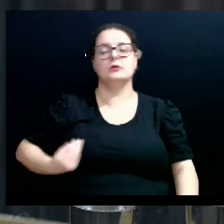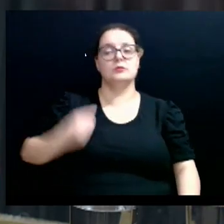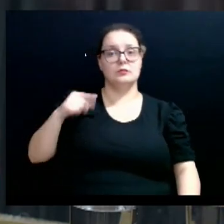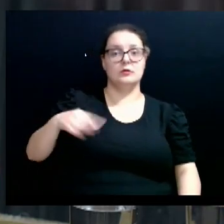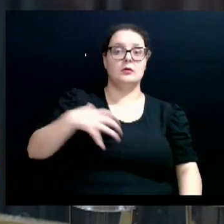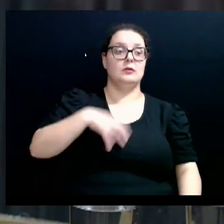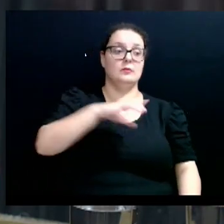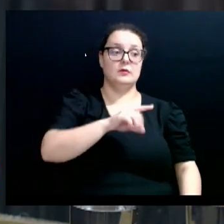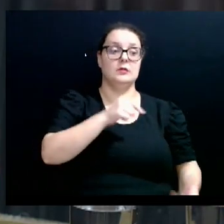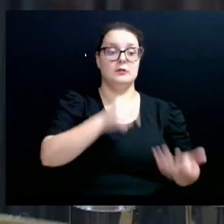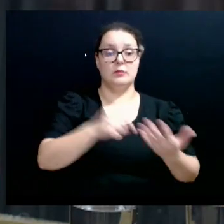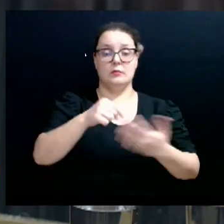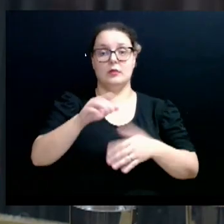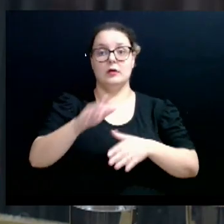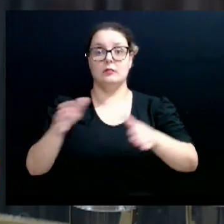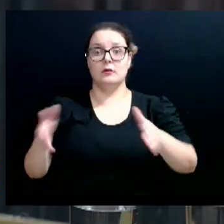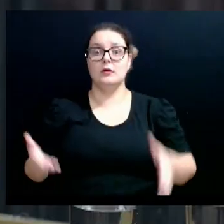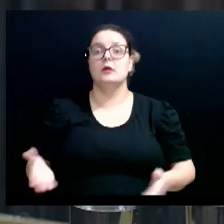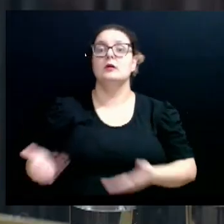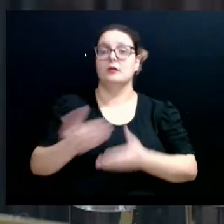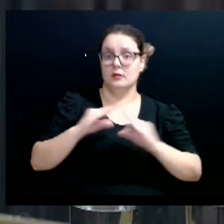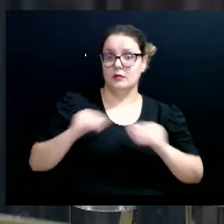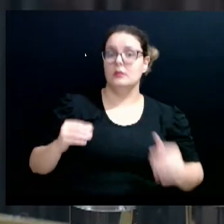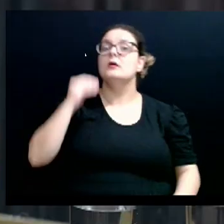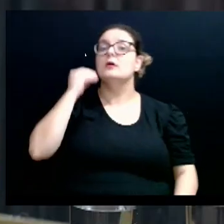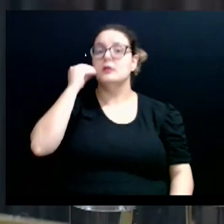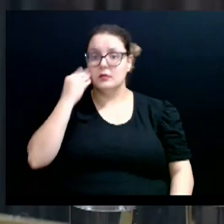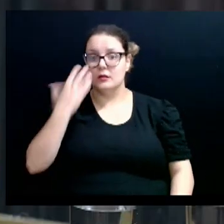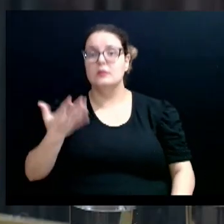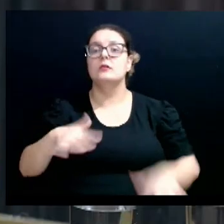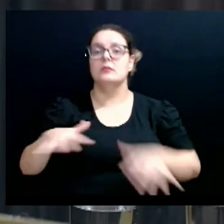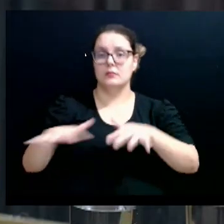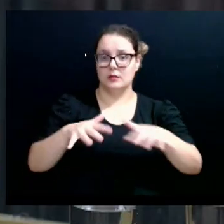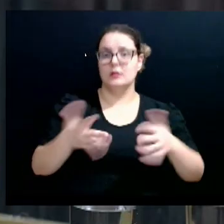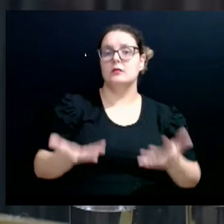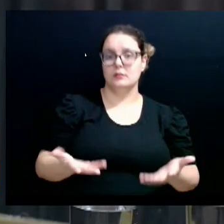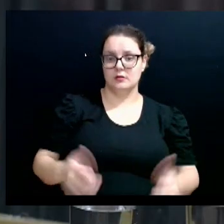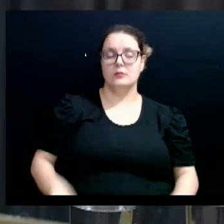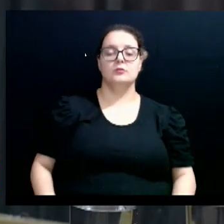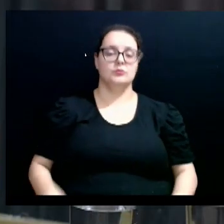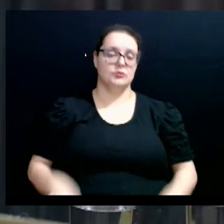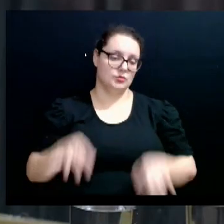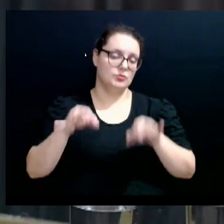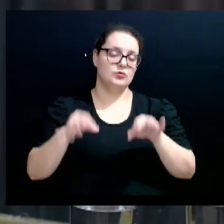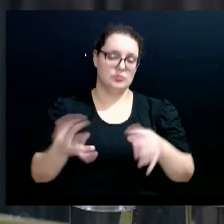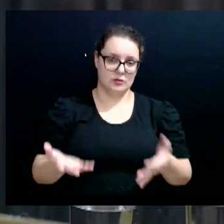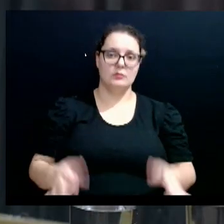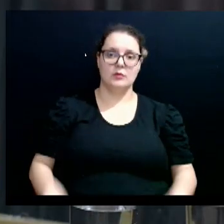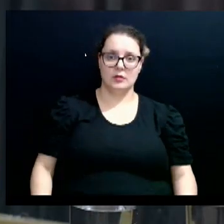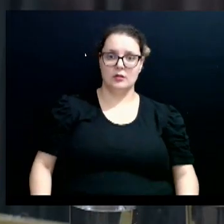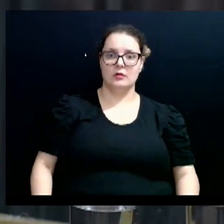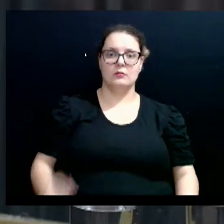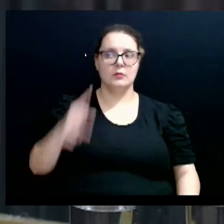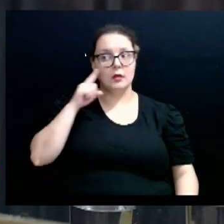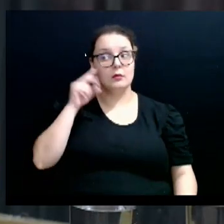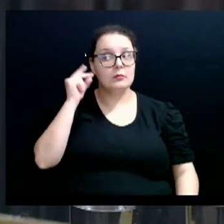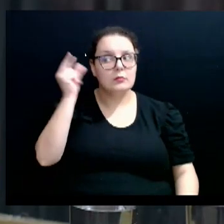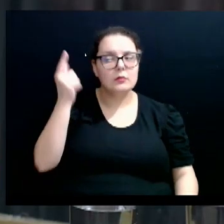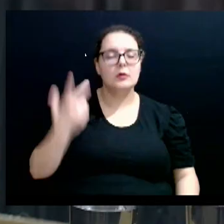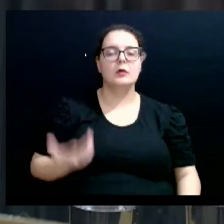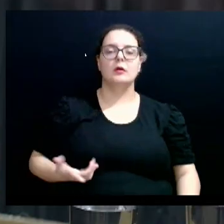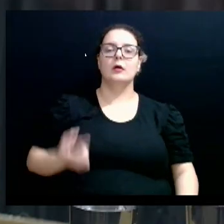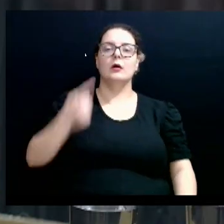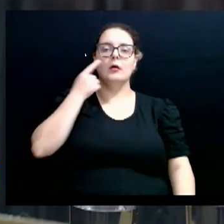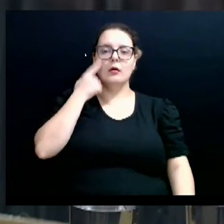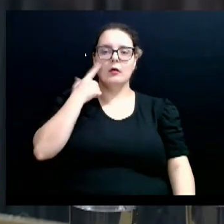tal, e tem um acolhimento e tem Experiências, essa né. mobilização Uhum. justamente para despertar para: "Olha, eu realmente